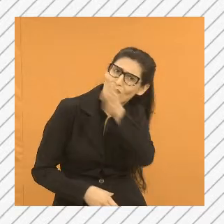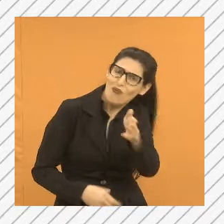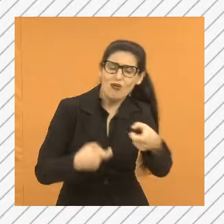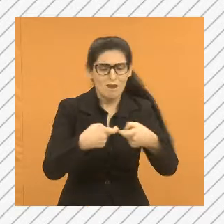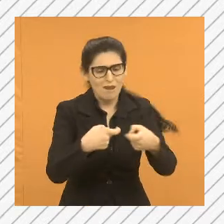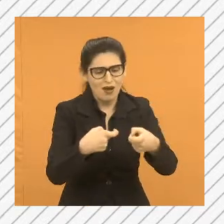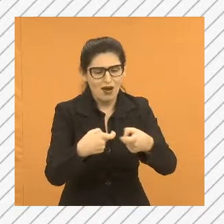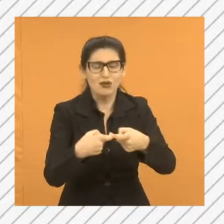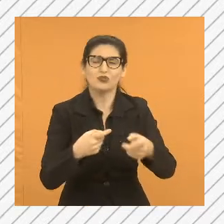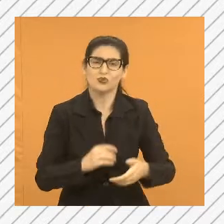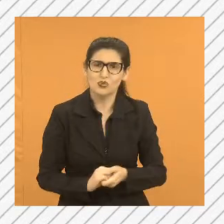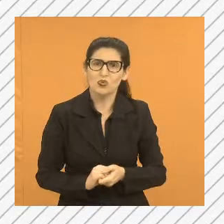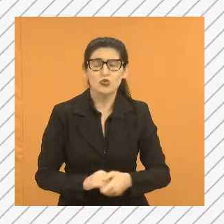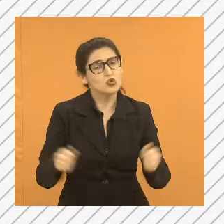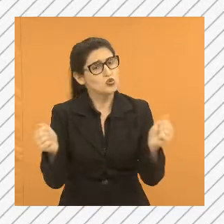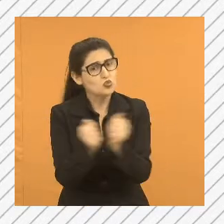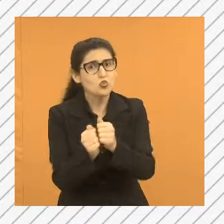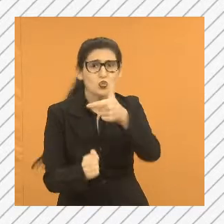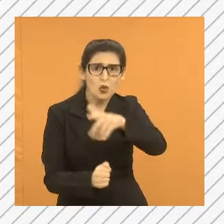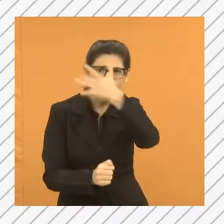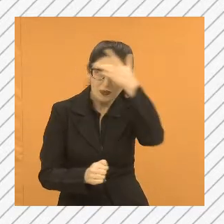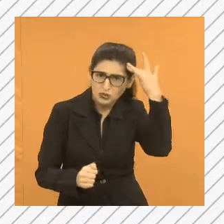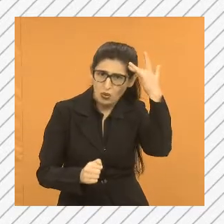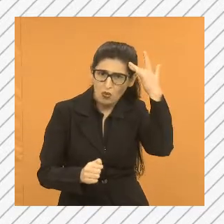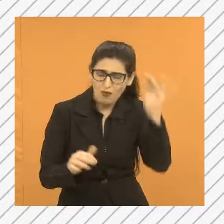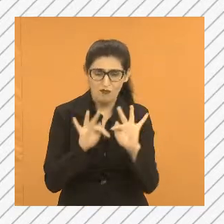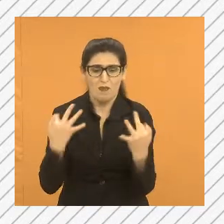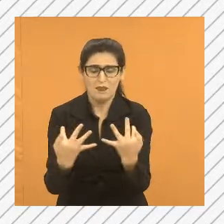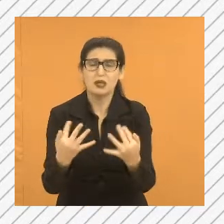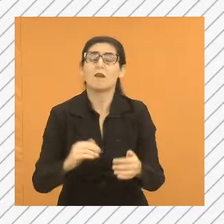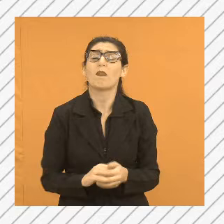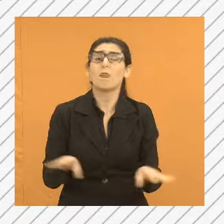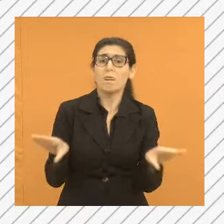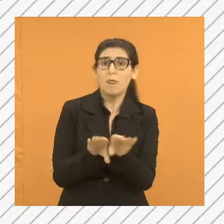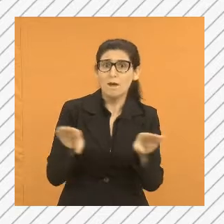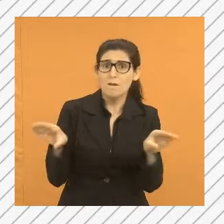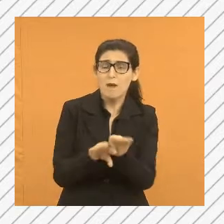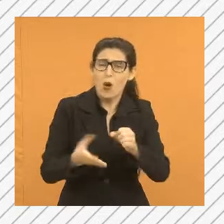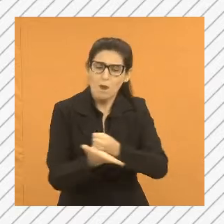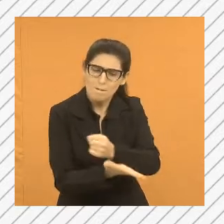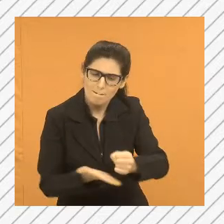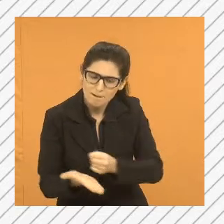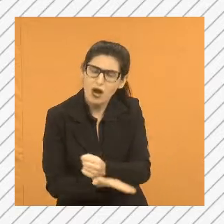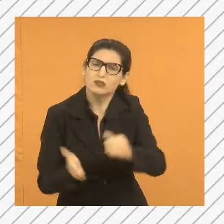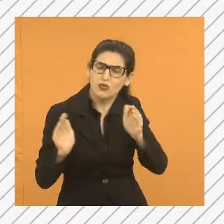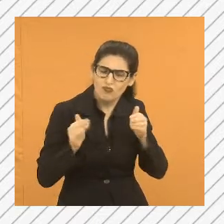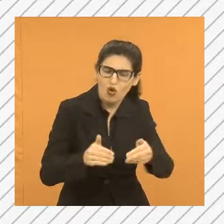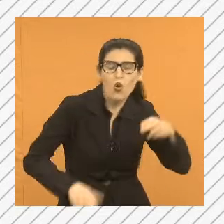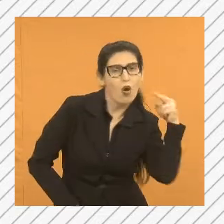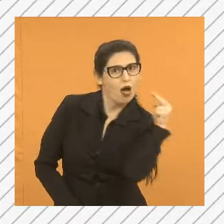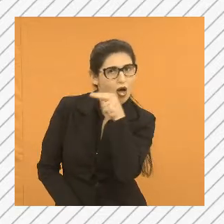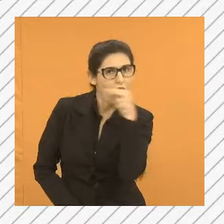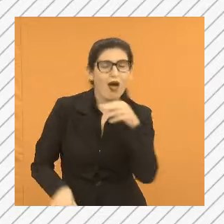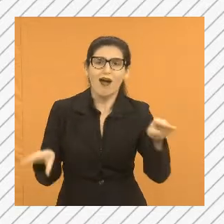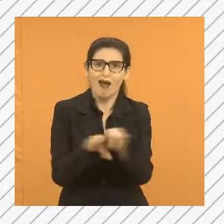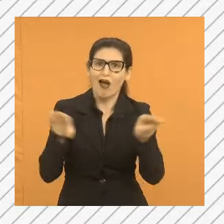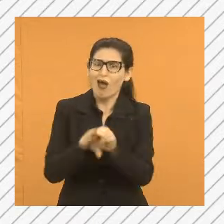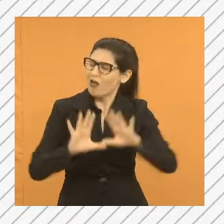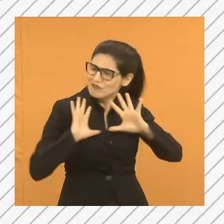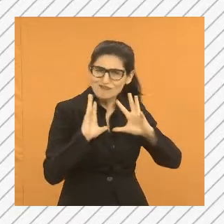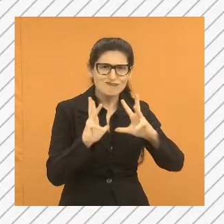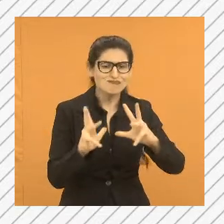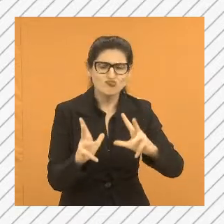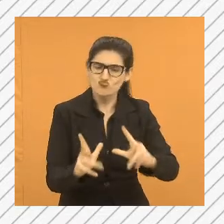dependente. Também compreendendo atenção básica, especializada e urgências, todos